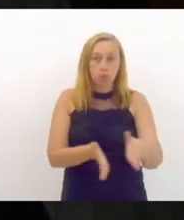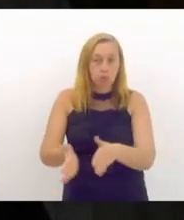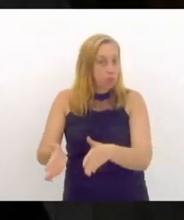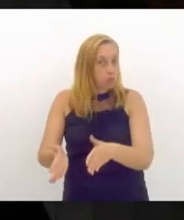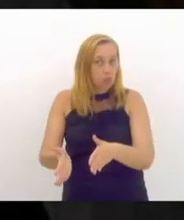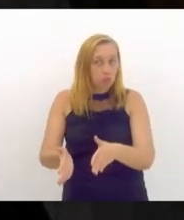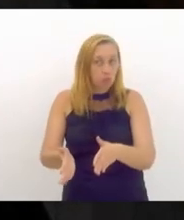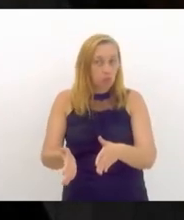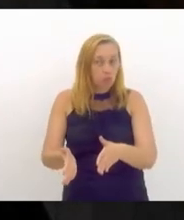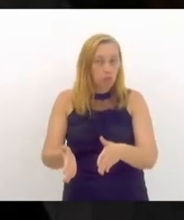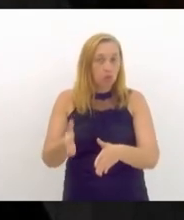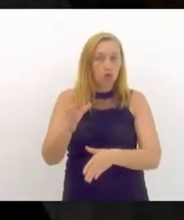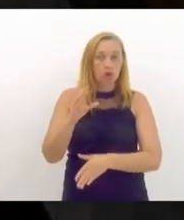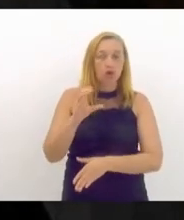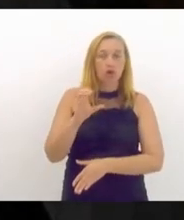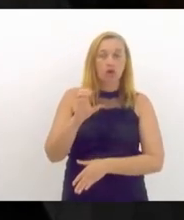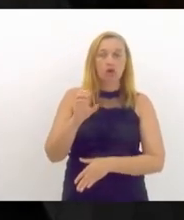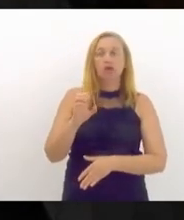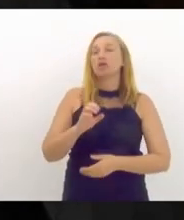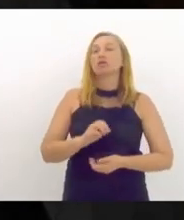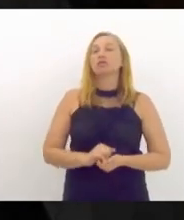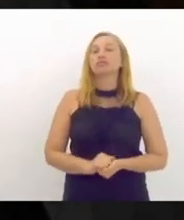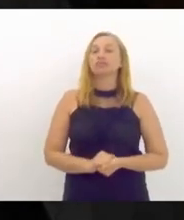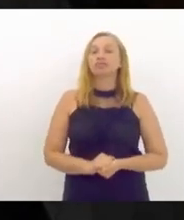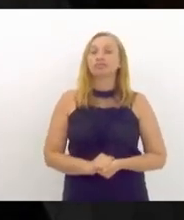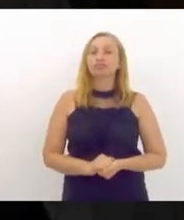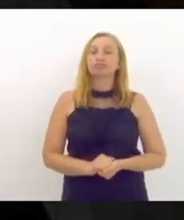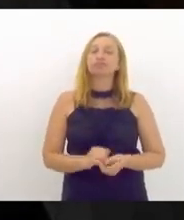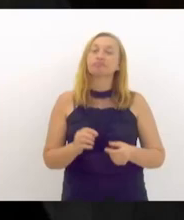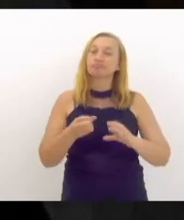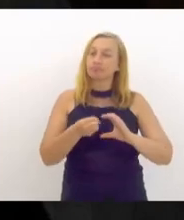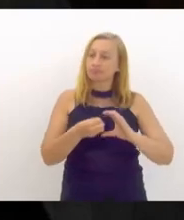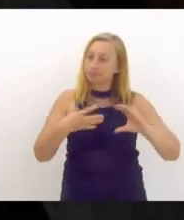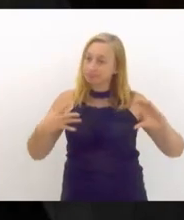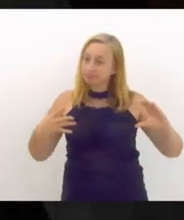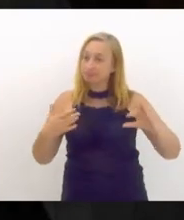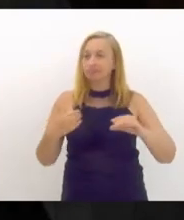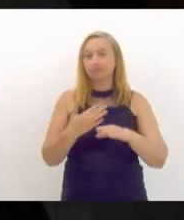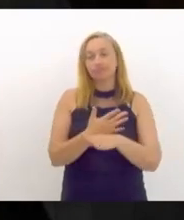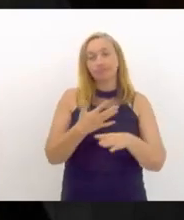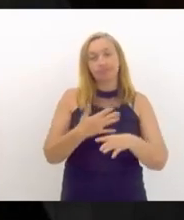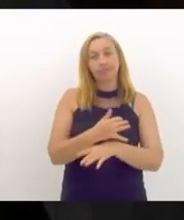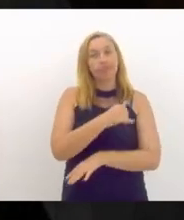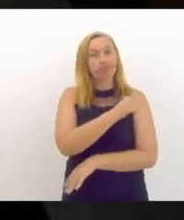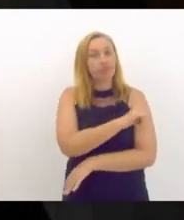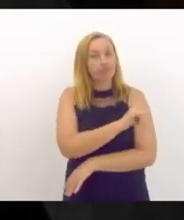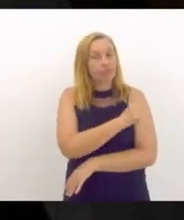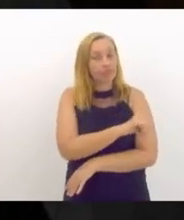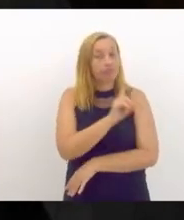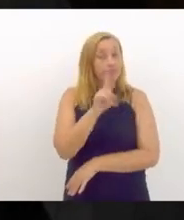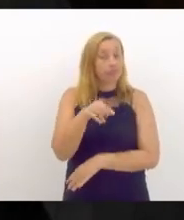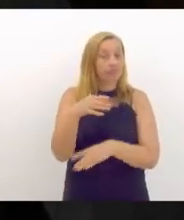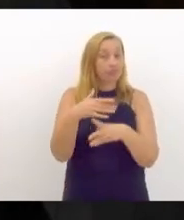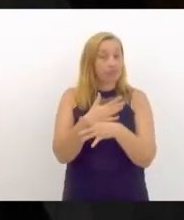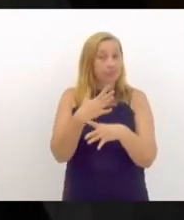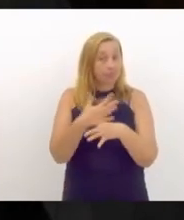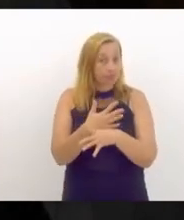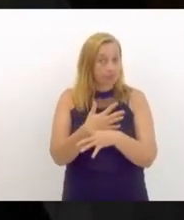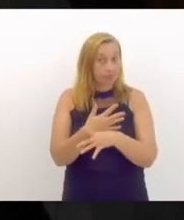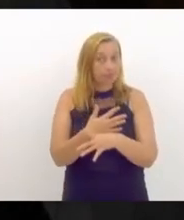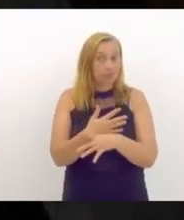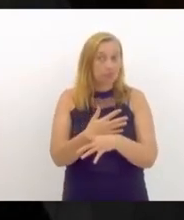nas nossas encostas, né? Porque a característica da cidade do Rio de Janeiro é a cidade, ela